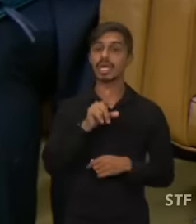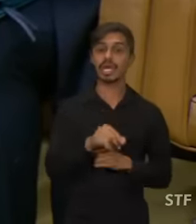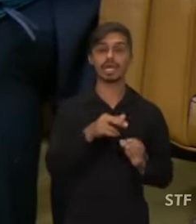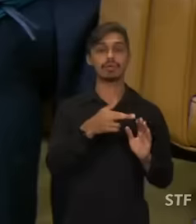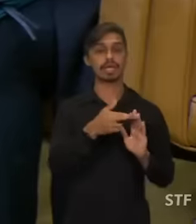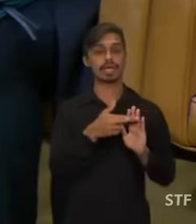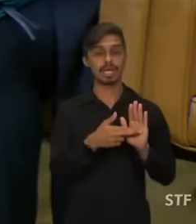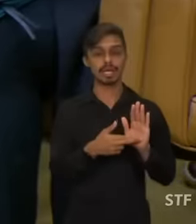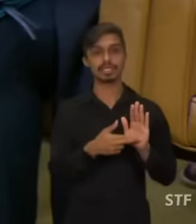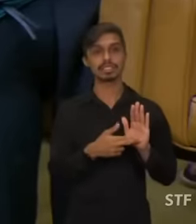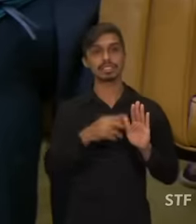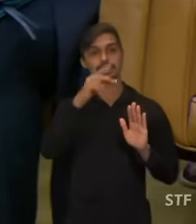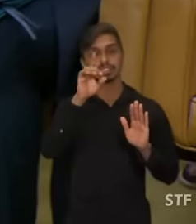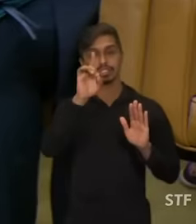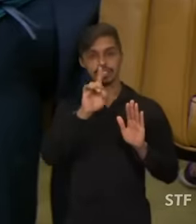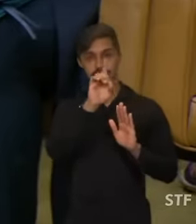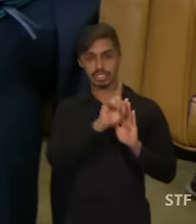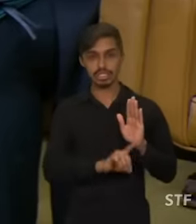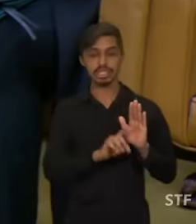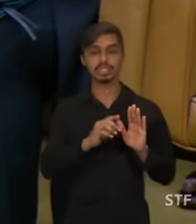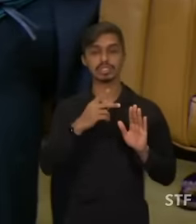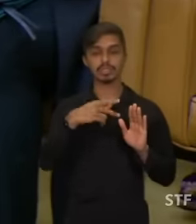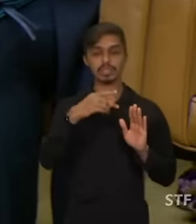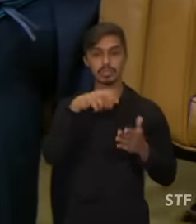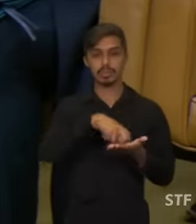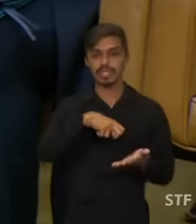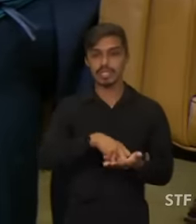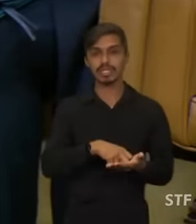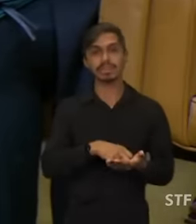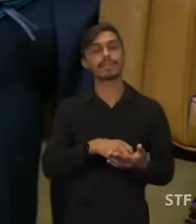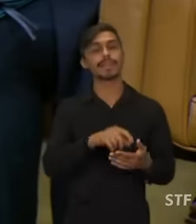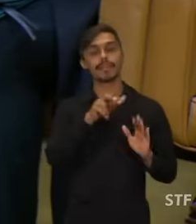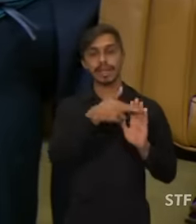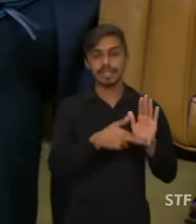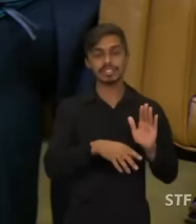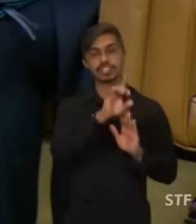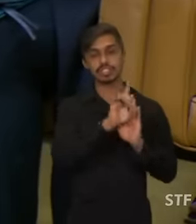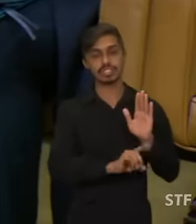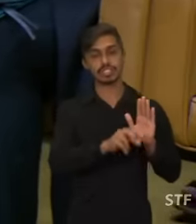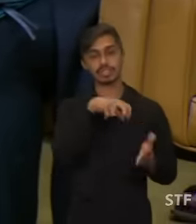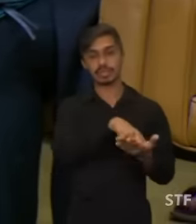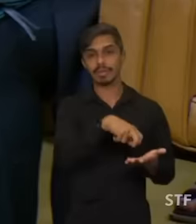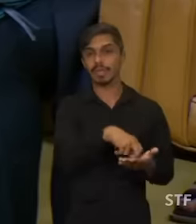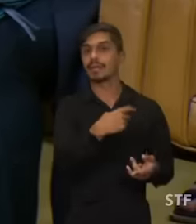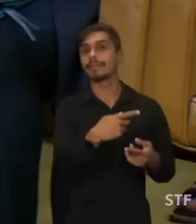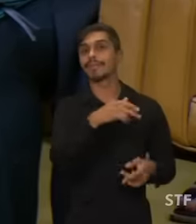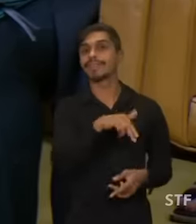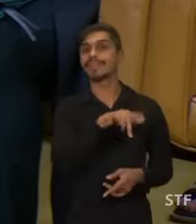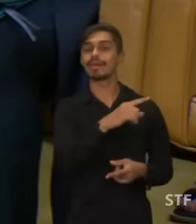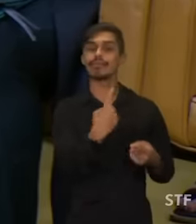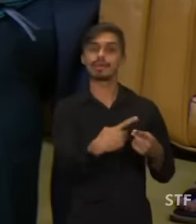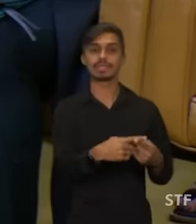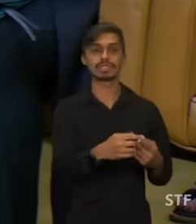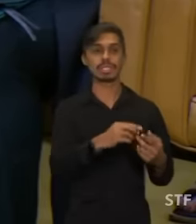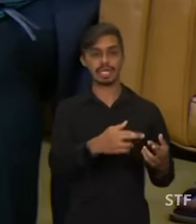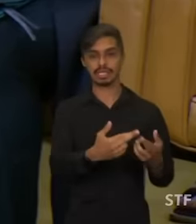penal. Não tem como fugirmos dessa interpretação. E é uma norma de direito penal emanada, obviamente, por quem não tem competência para